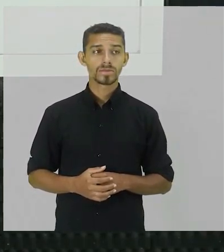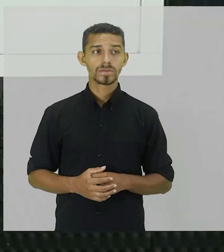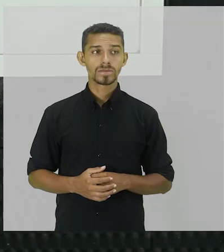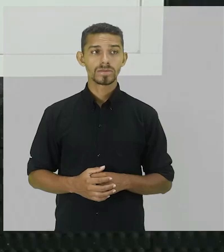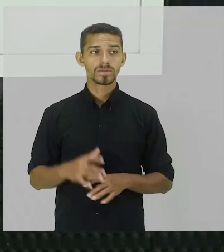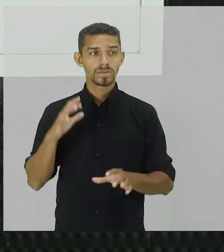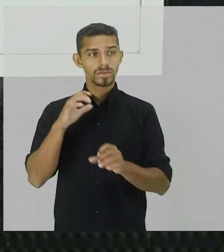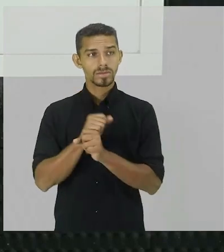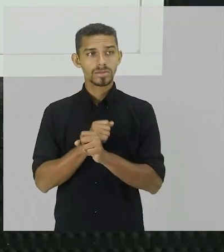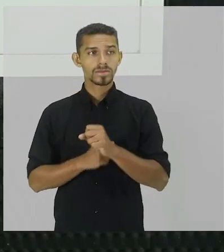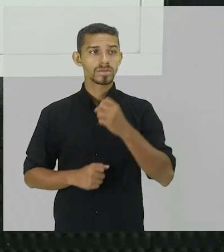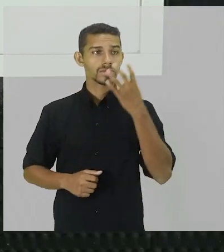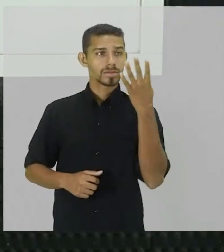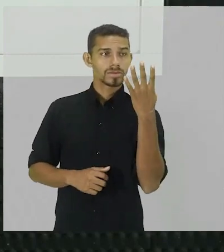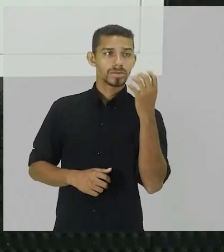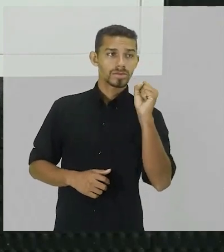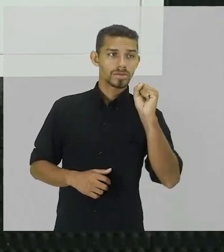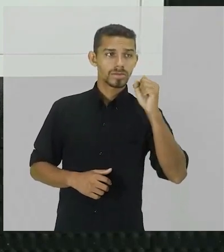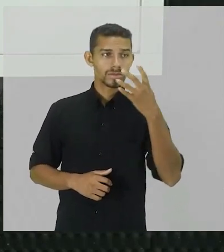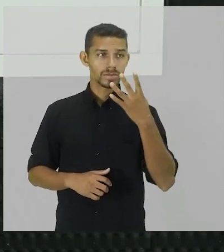336.